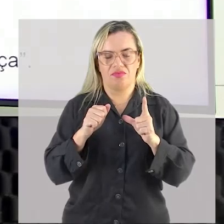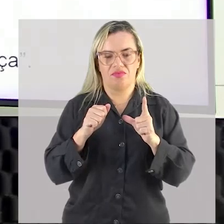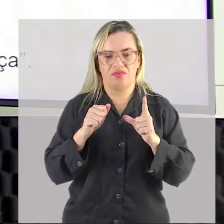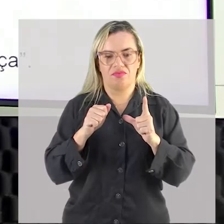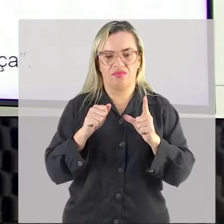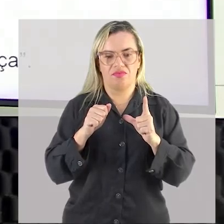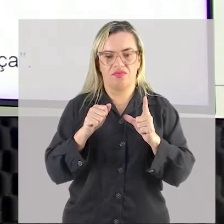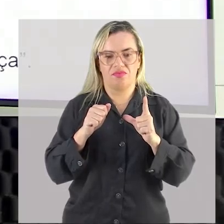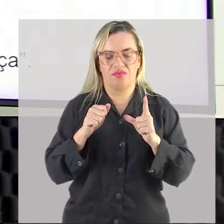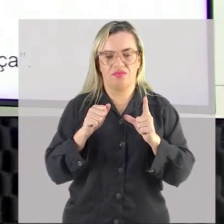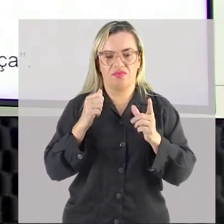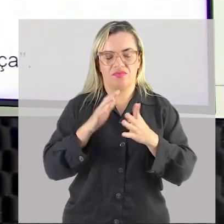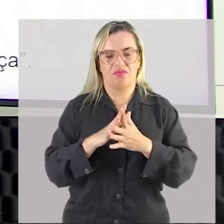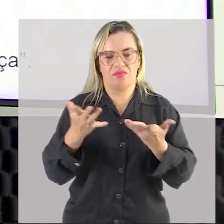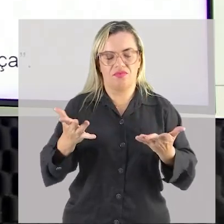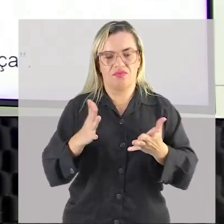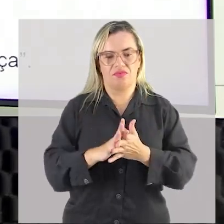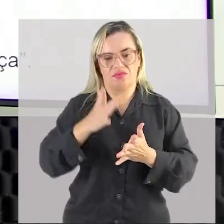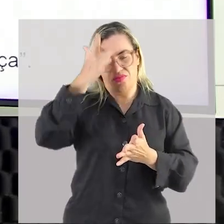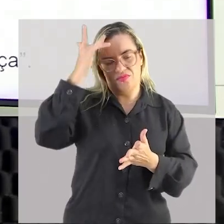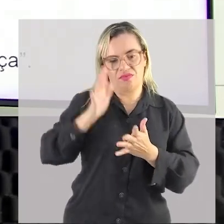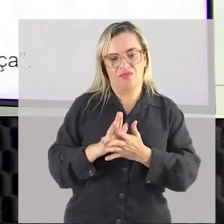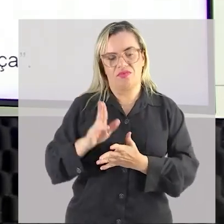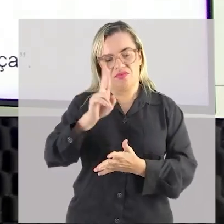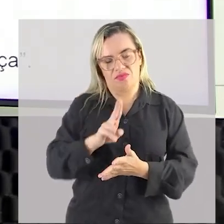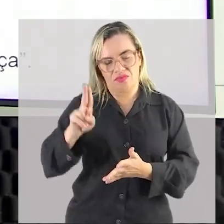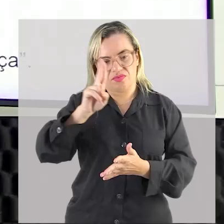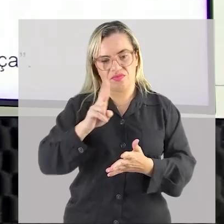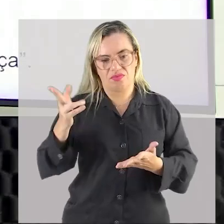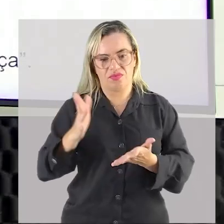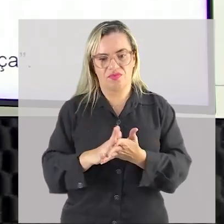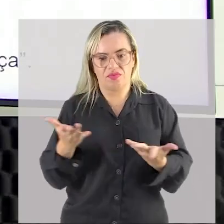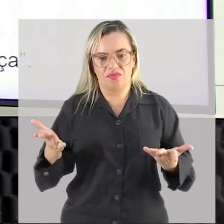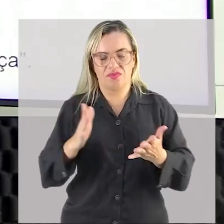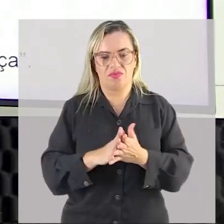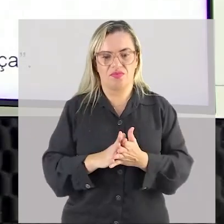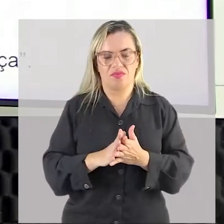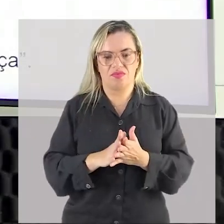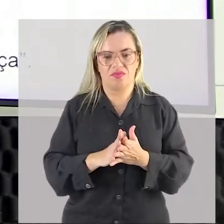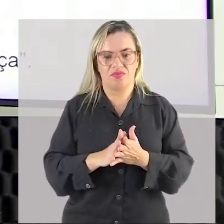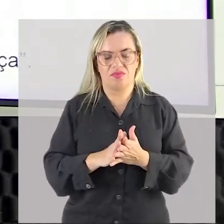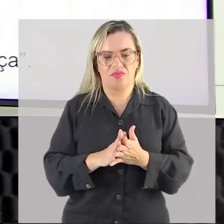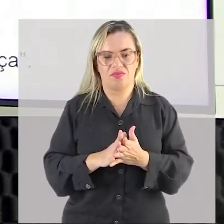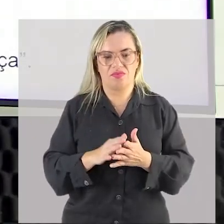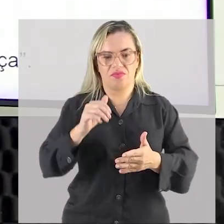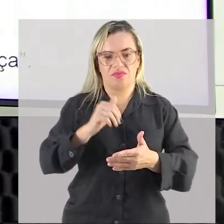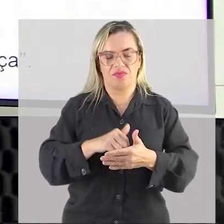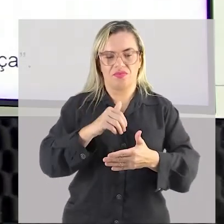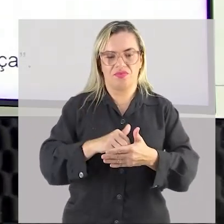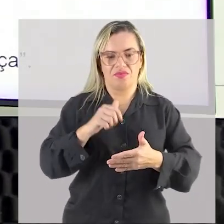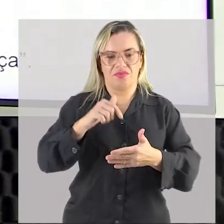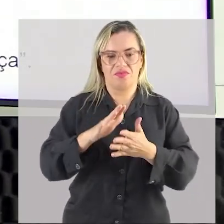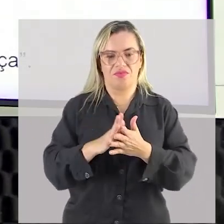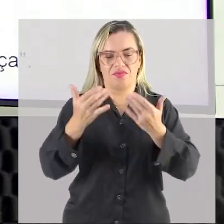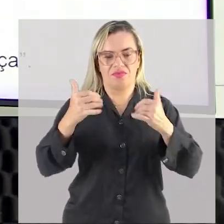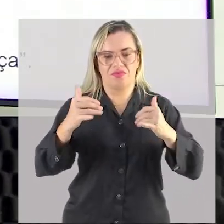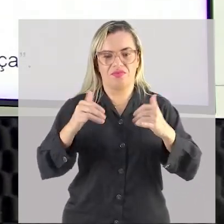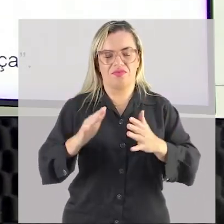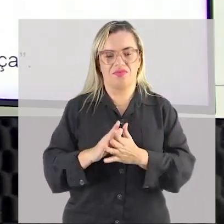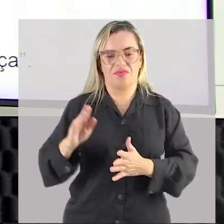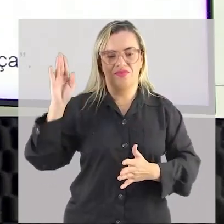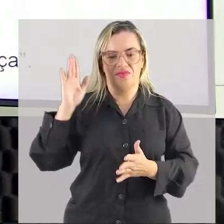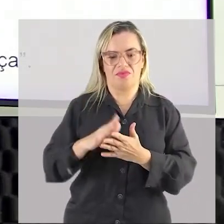iso é um ditado popular muito utilizada né em campanhas Após a